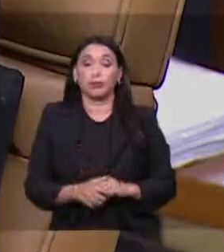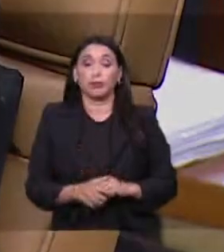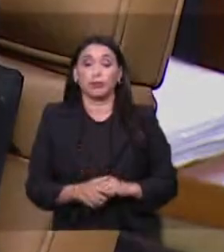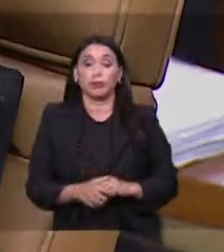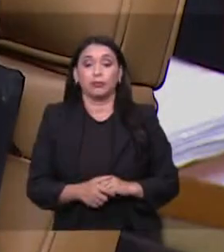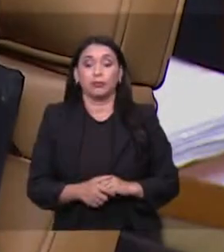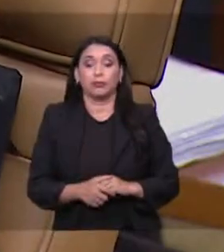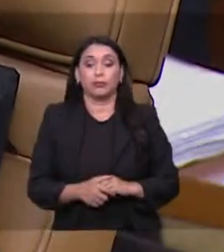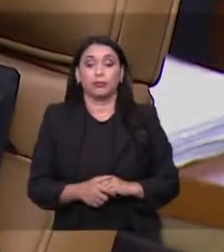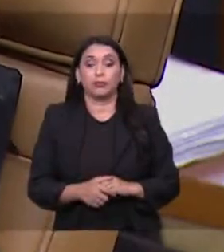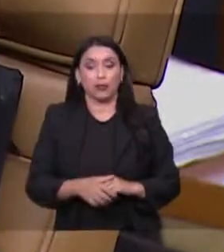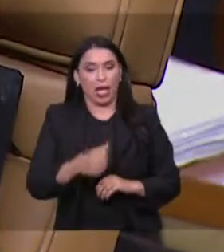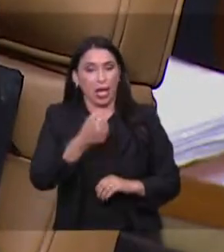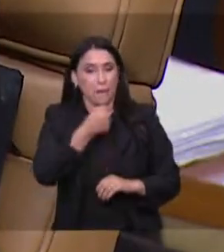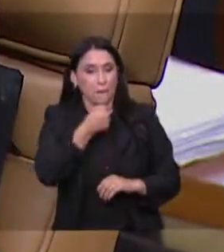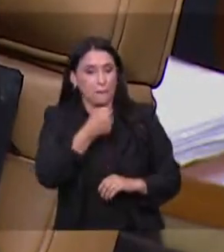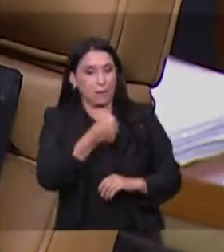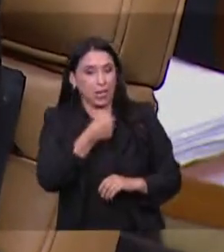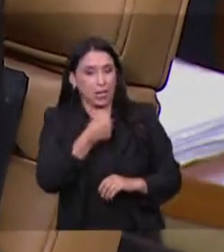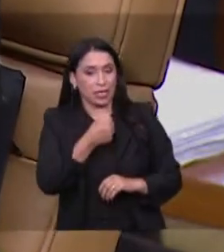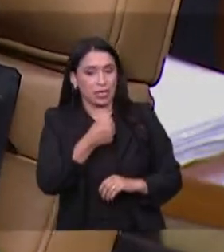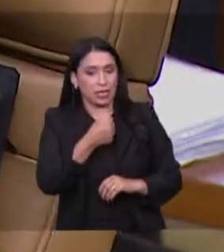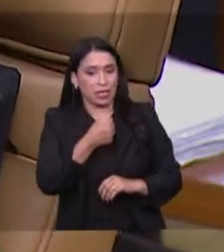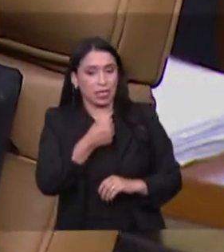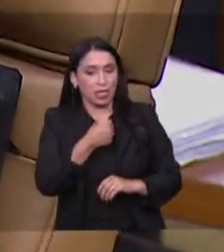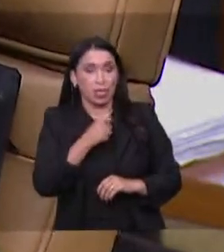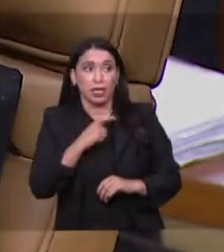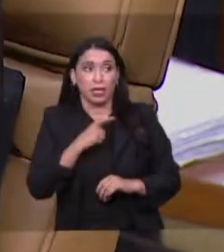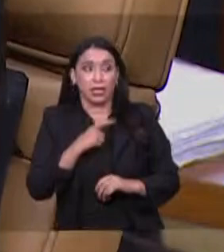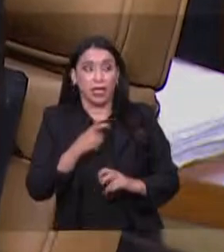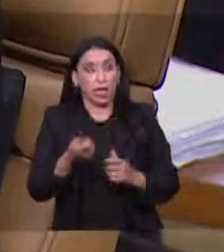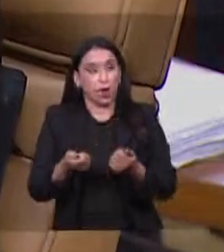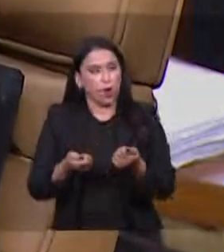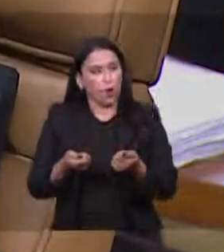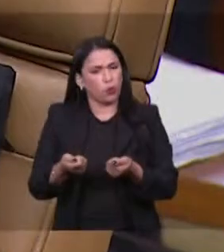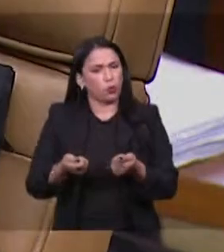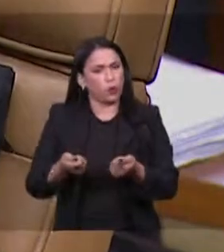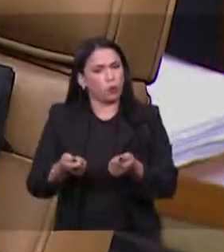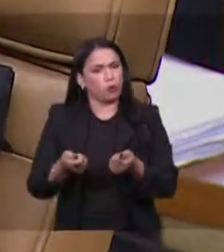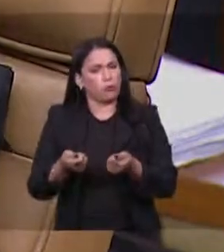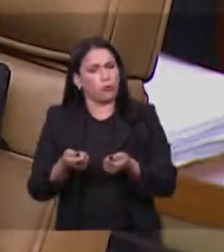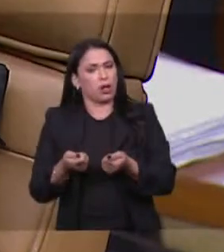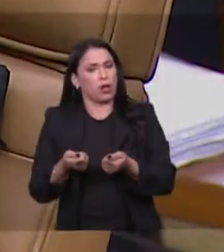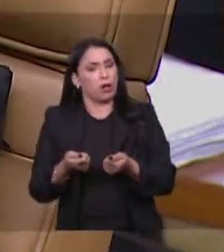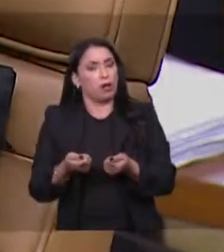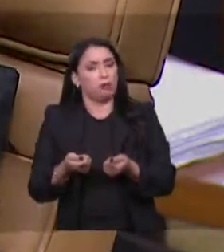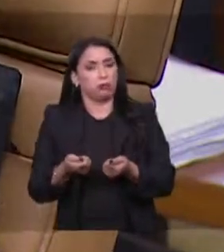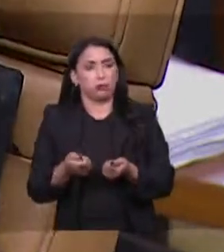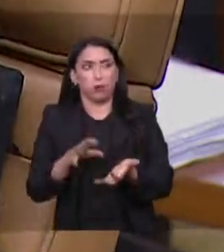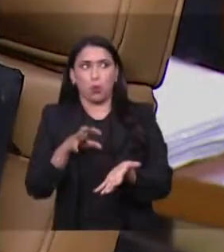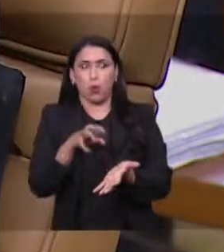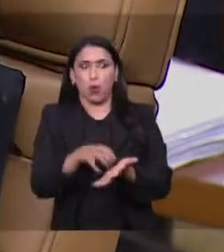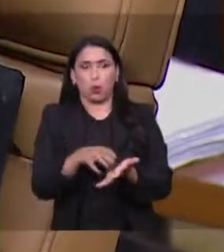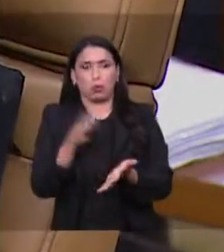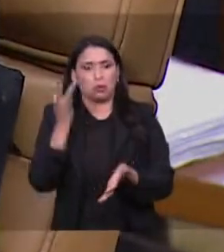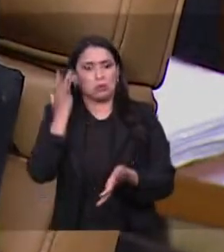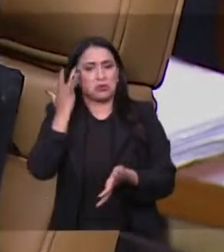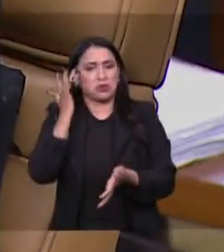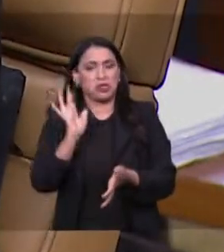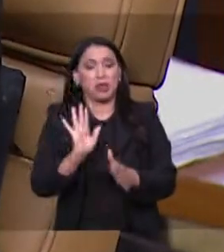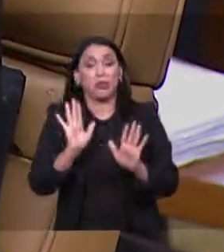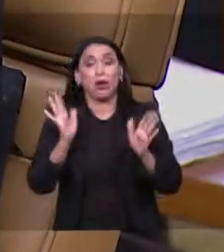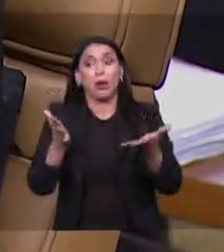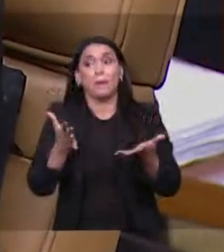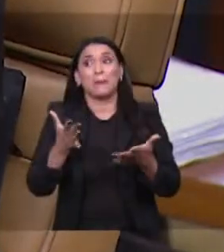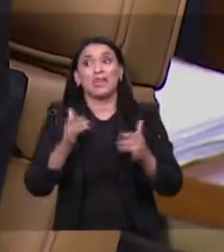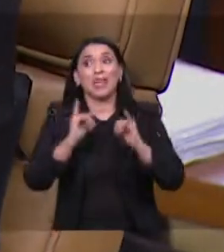eu entendo que a imprensa ser regulada por um órgão que não se sabe qual é, para ter